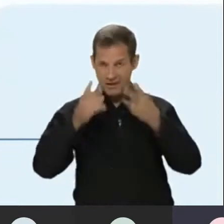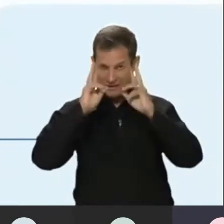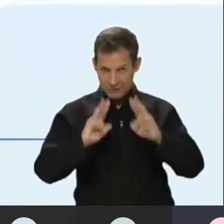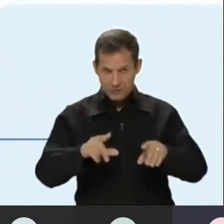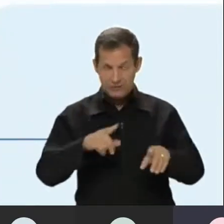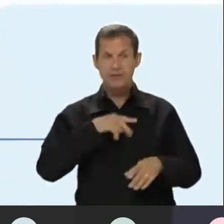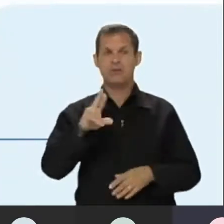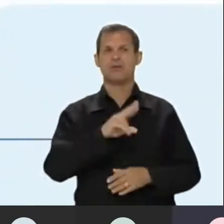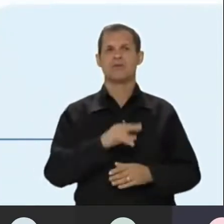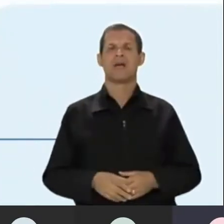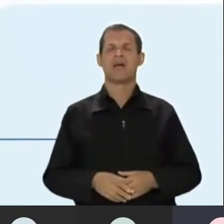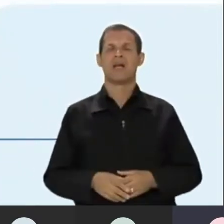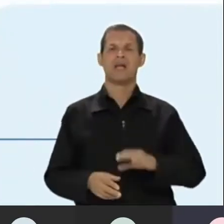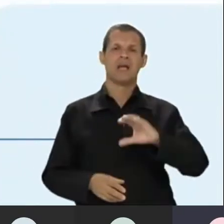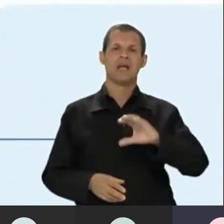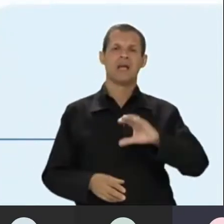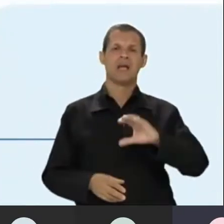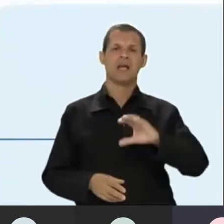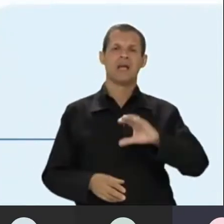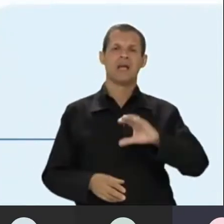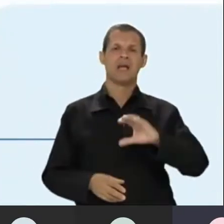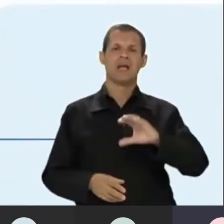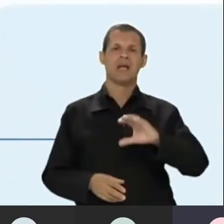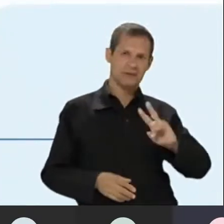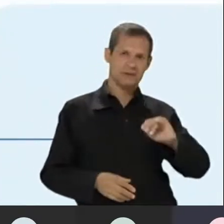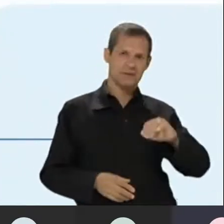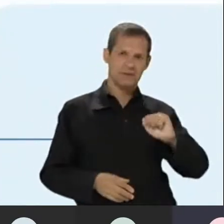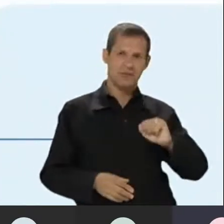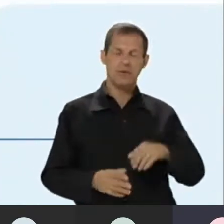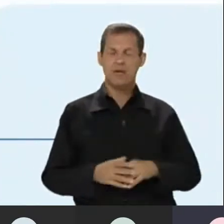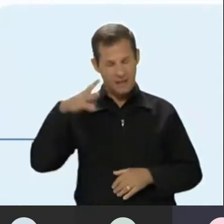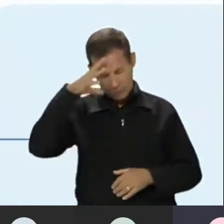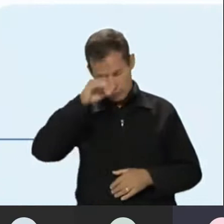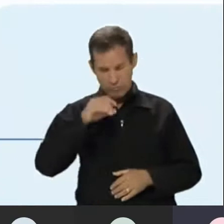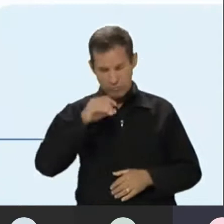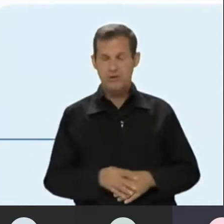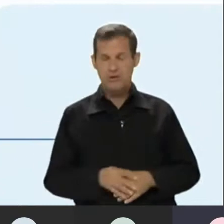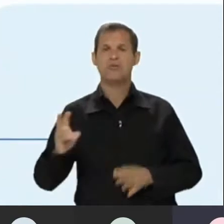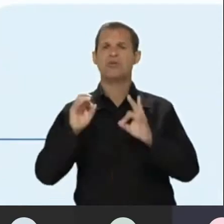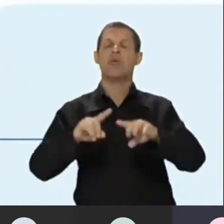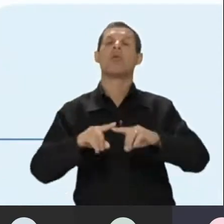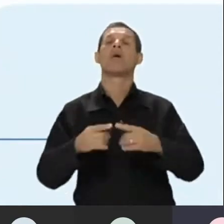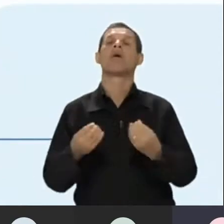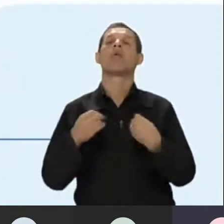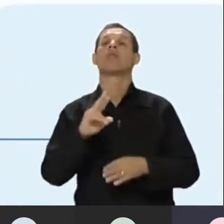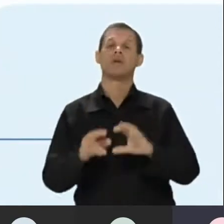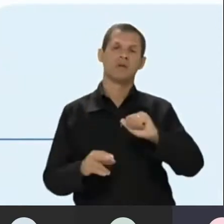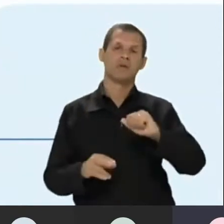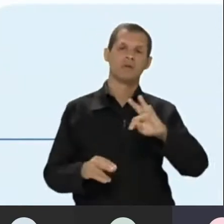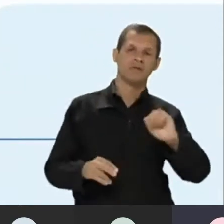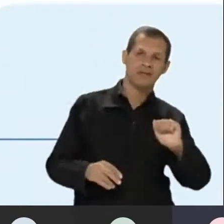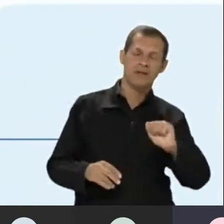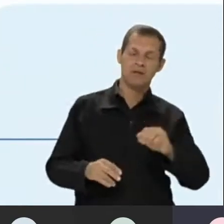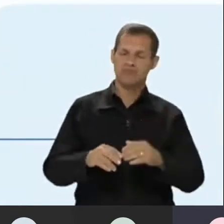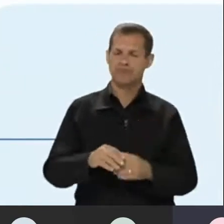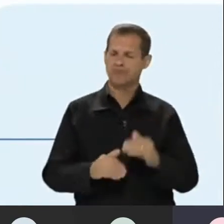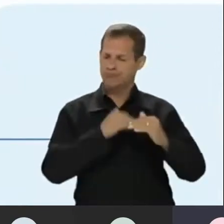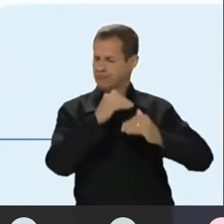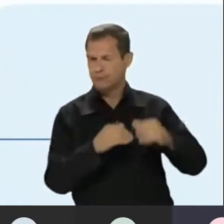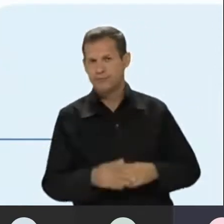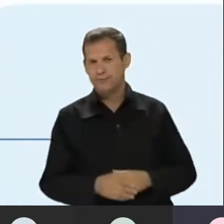processo. Você deve utilizar a carta de Givone e compreender quais as variáveis necessárias e como se utiliza essa carta para